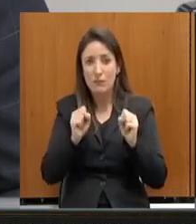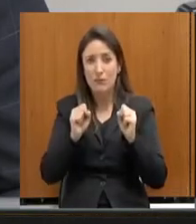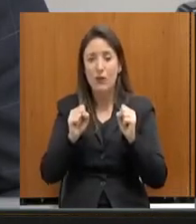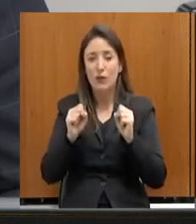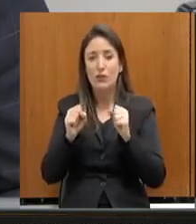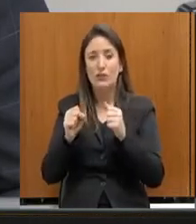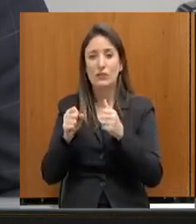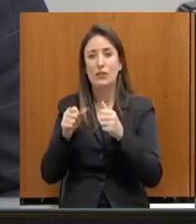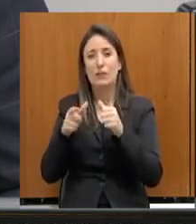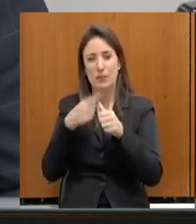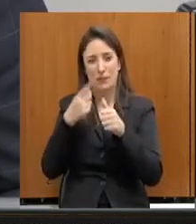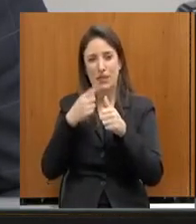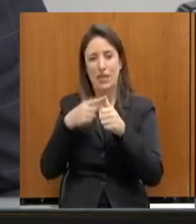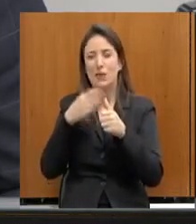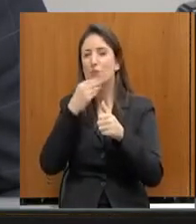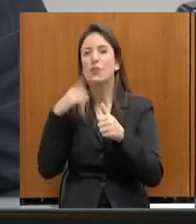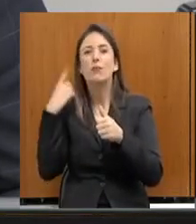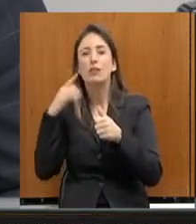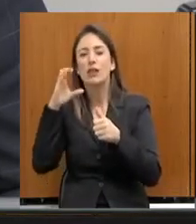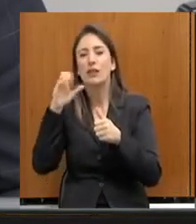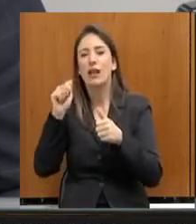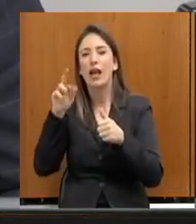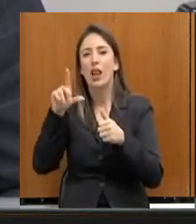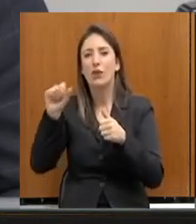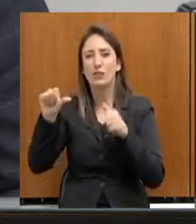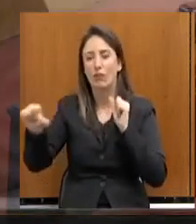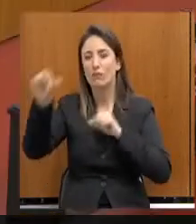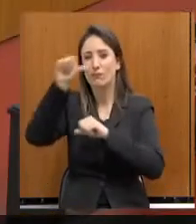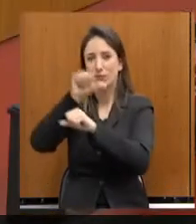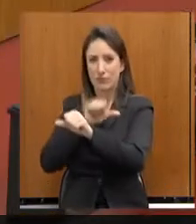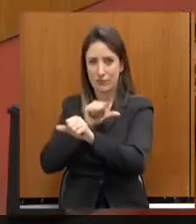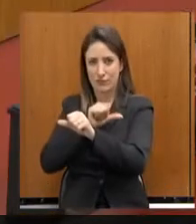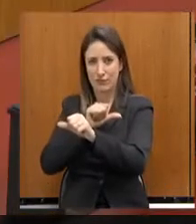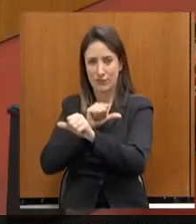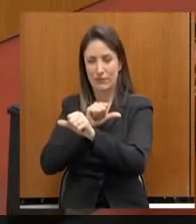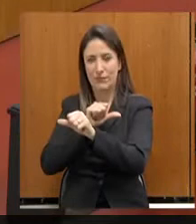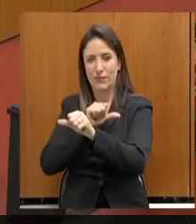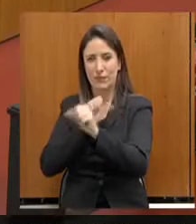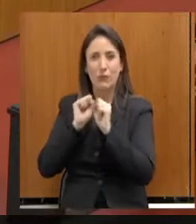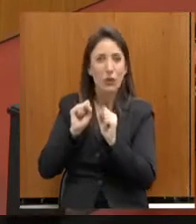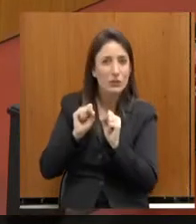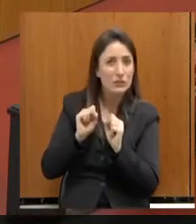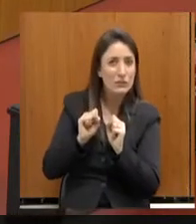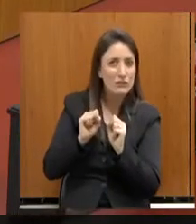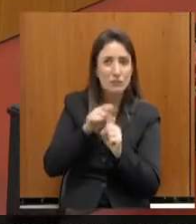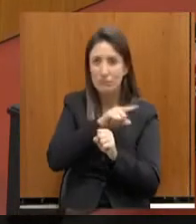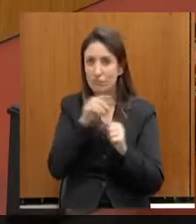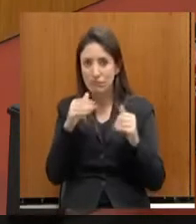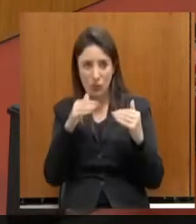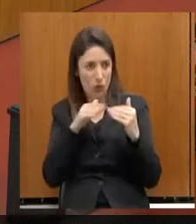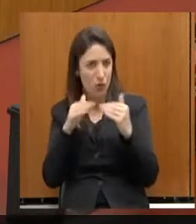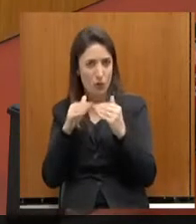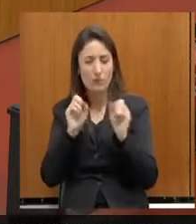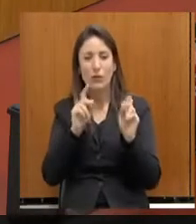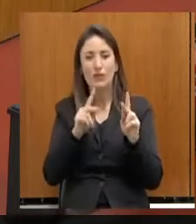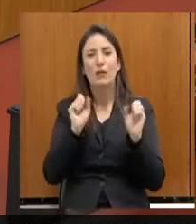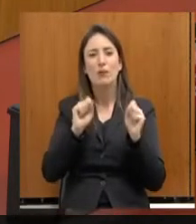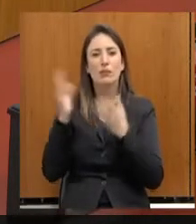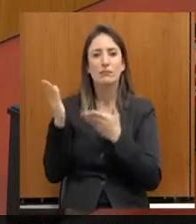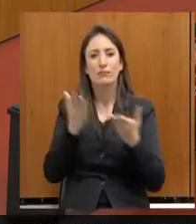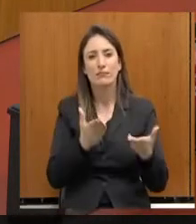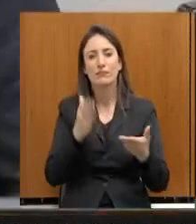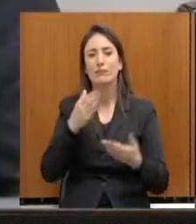fazer o uso da palavra anterior aos colegas inscritos como não há ninguém que discorda eu passo a palavra aqui ao